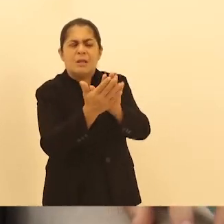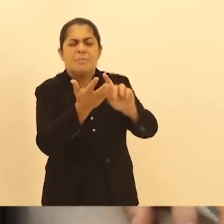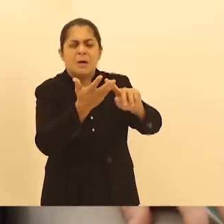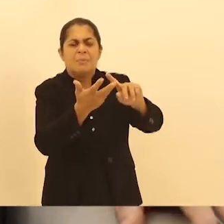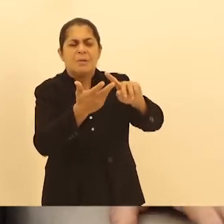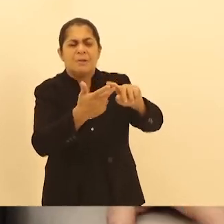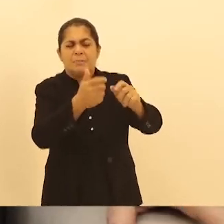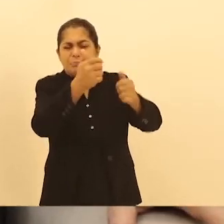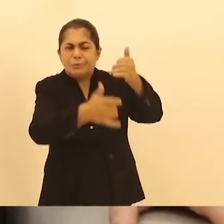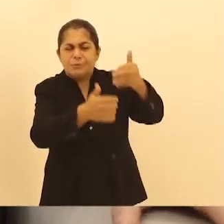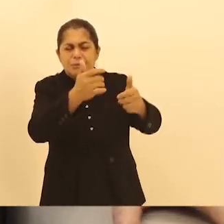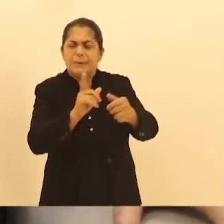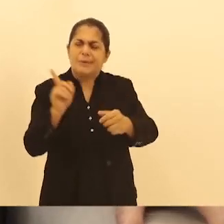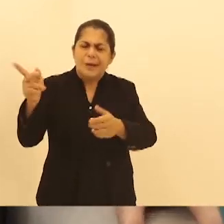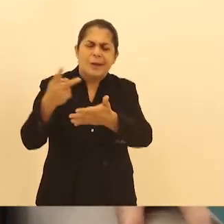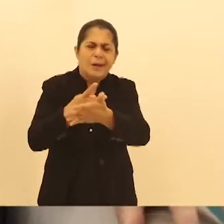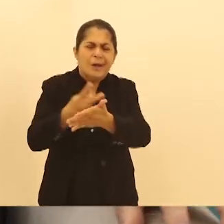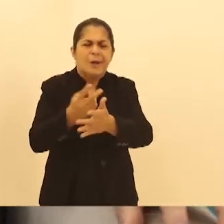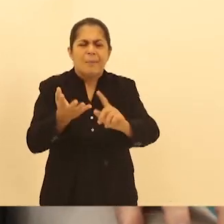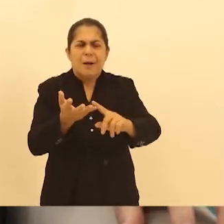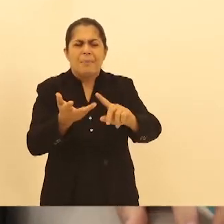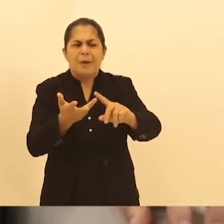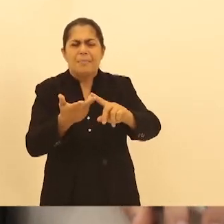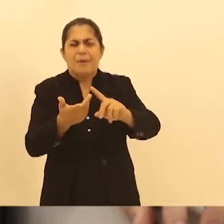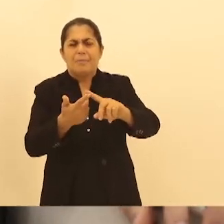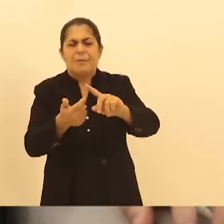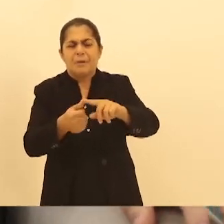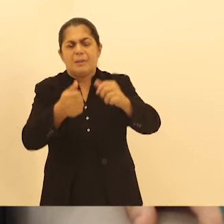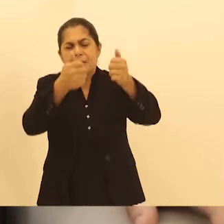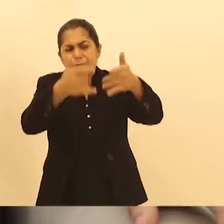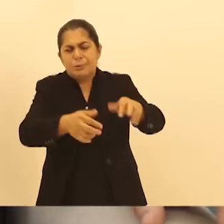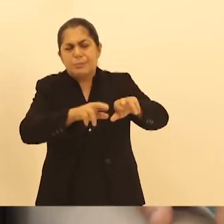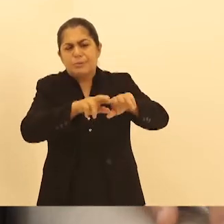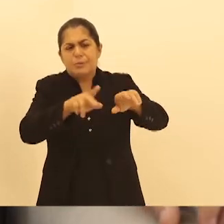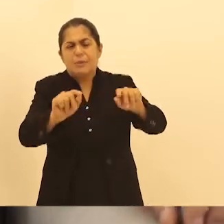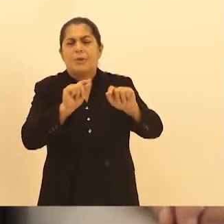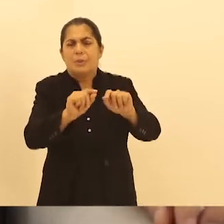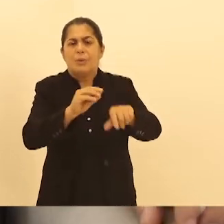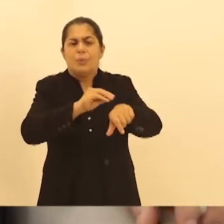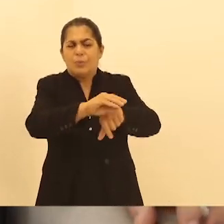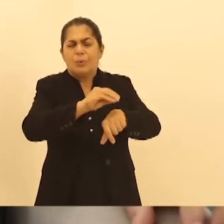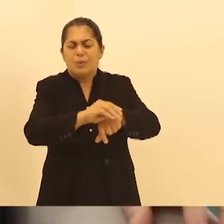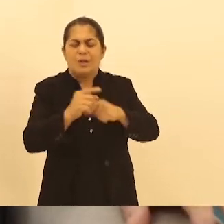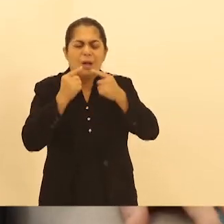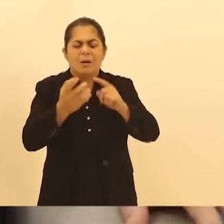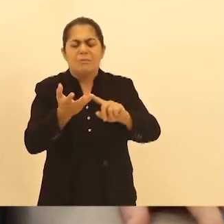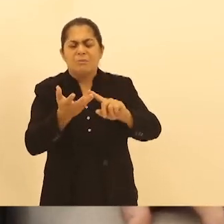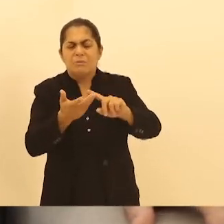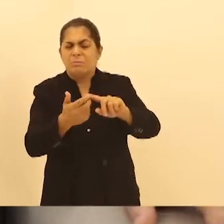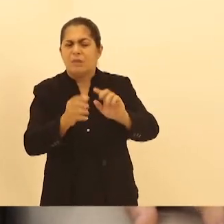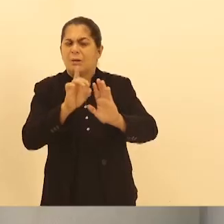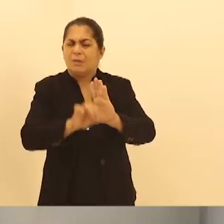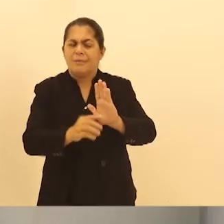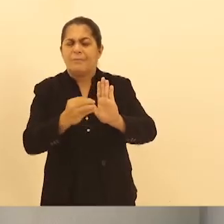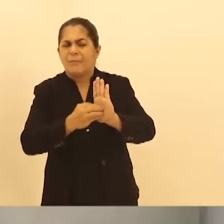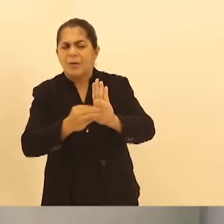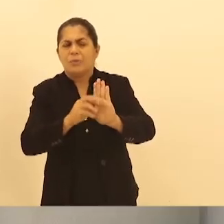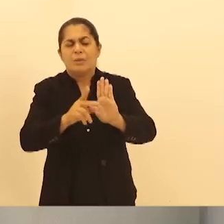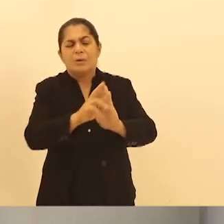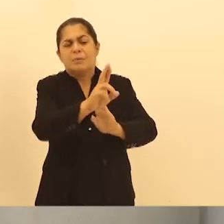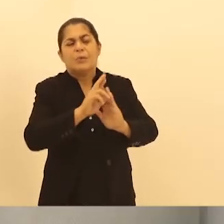órgão ministerial fazendo com que ele obtenha a